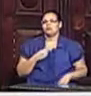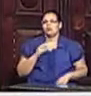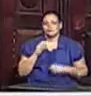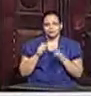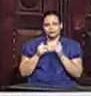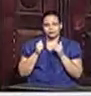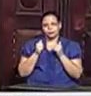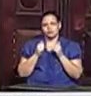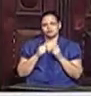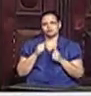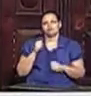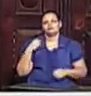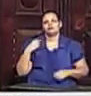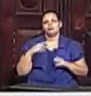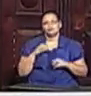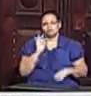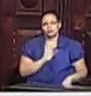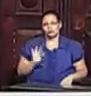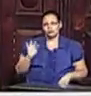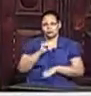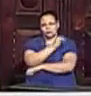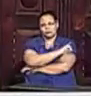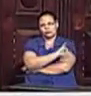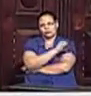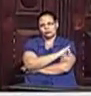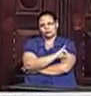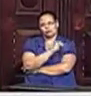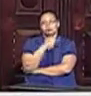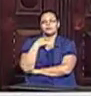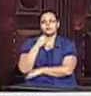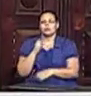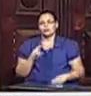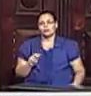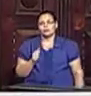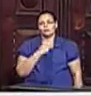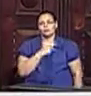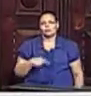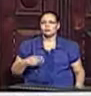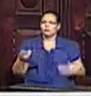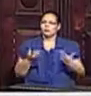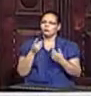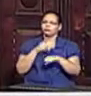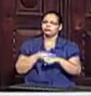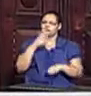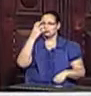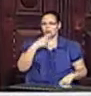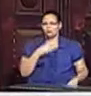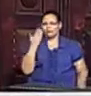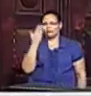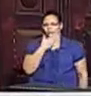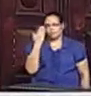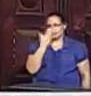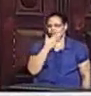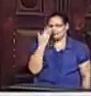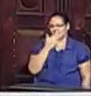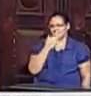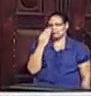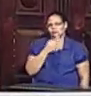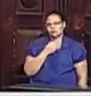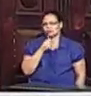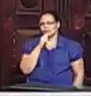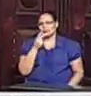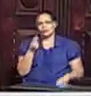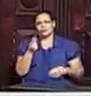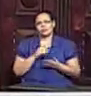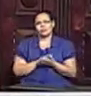pedir uma intervenção federal no Rio de Janeiro. Era isso que eu tinha que dizer, senhora presidente. O momento é muito grave e eu não vejo, infelizmente,